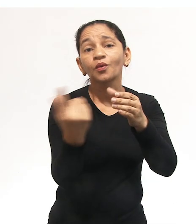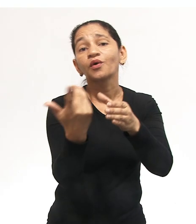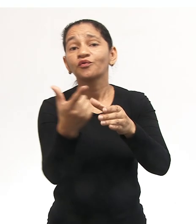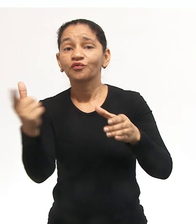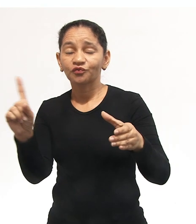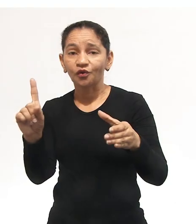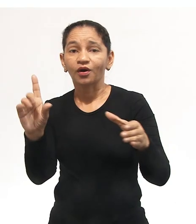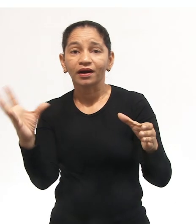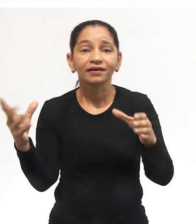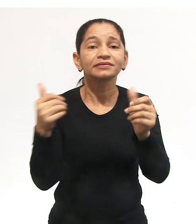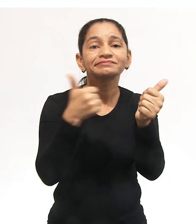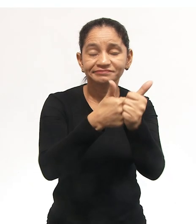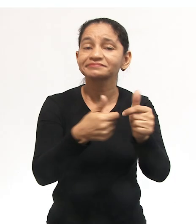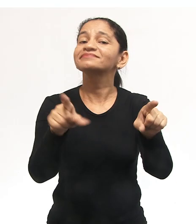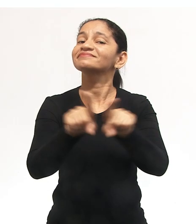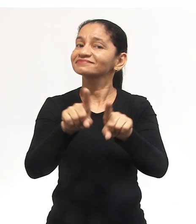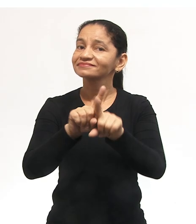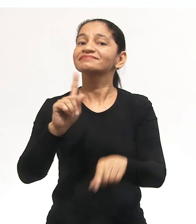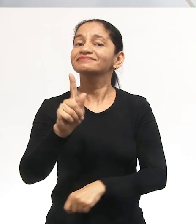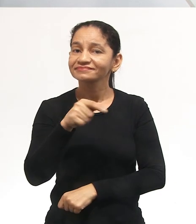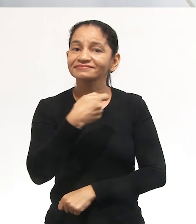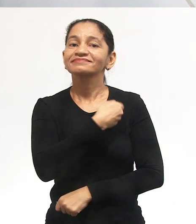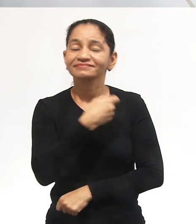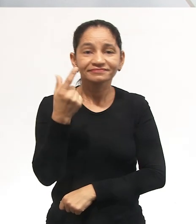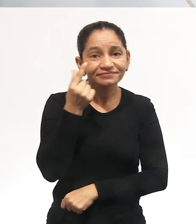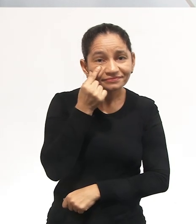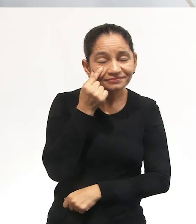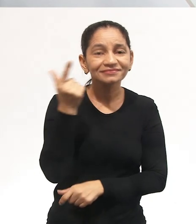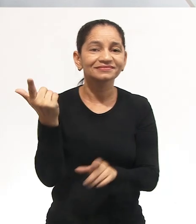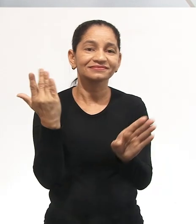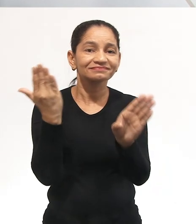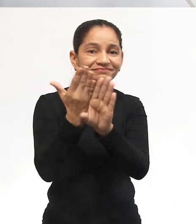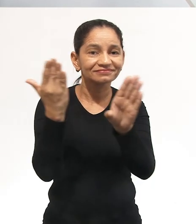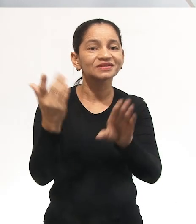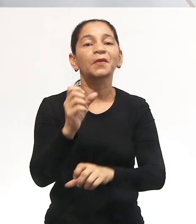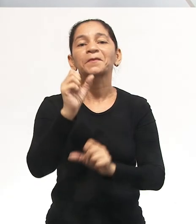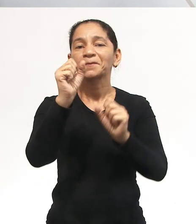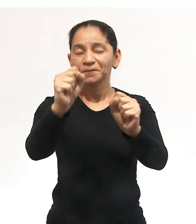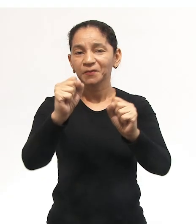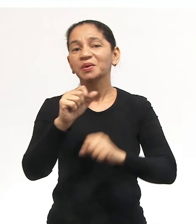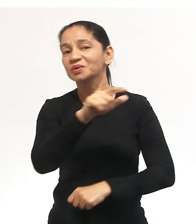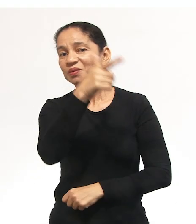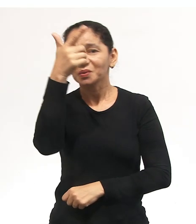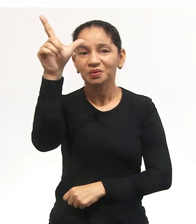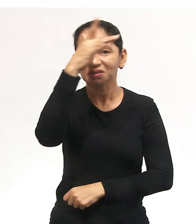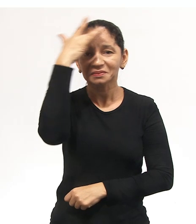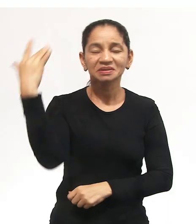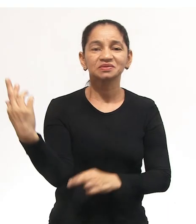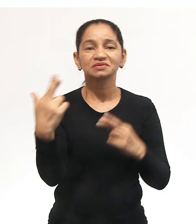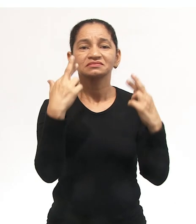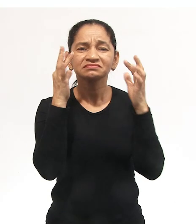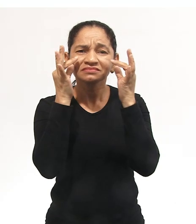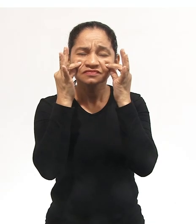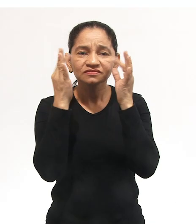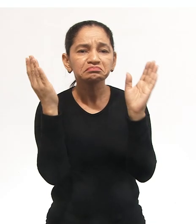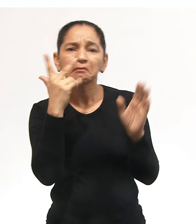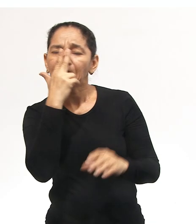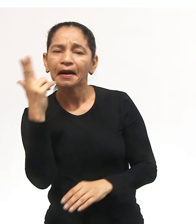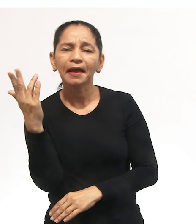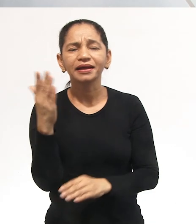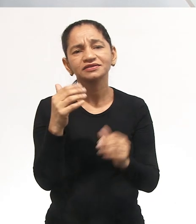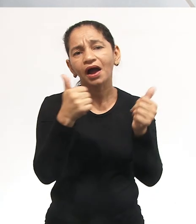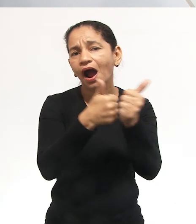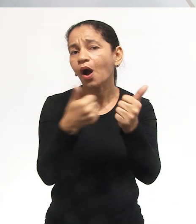meses, e agora estou trazendo aqui um outro elemento, né, que outra pessoa aqui, ó, o ministro da Fazenda, está responsável por